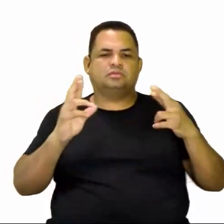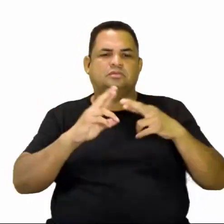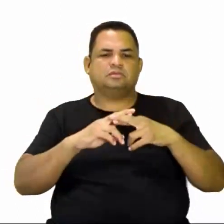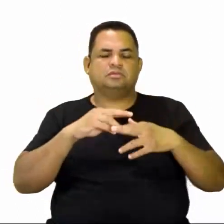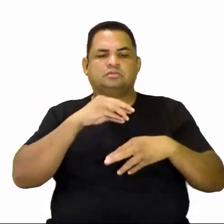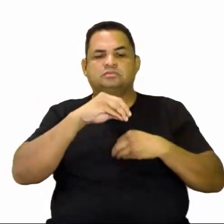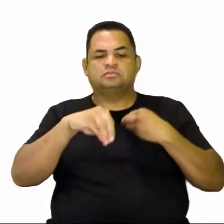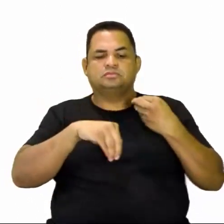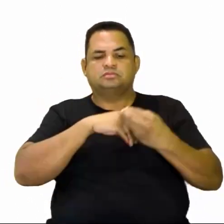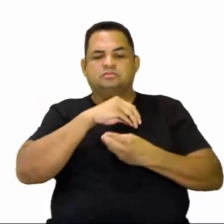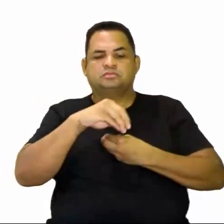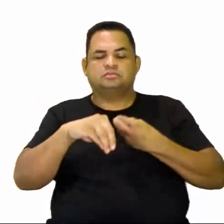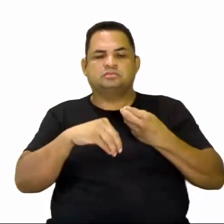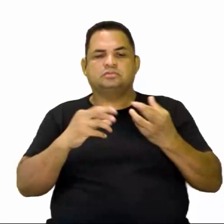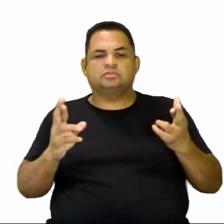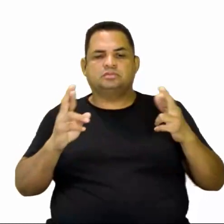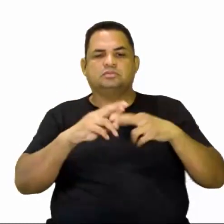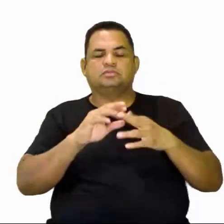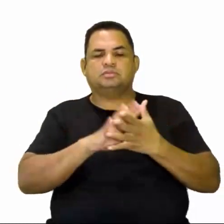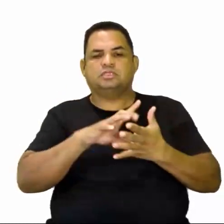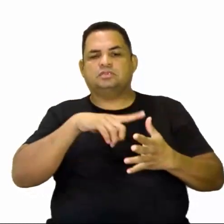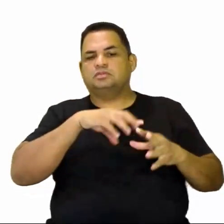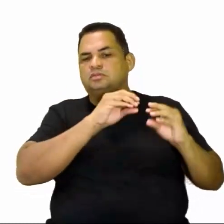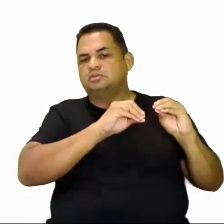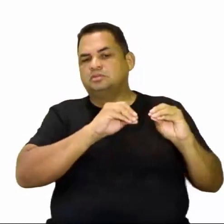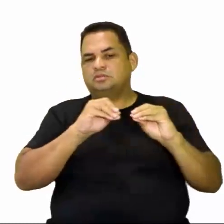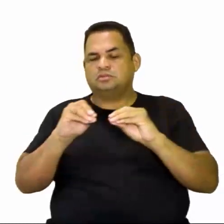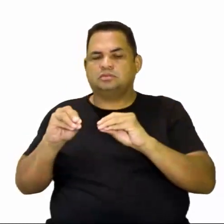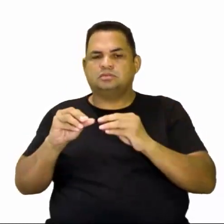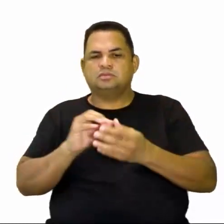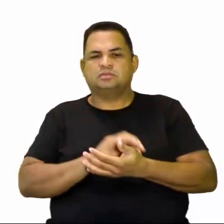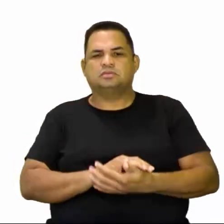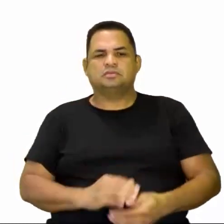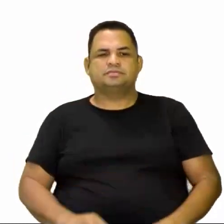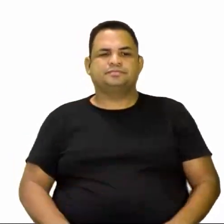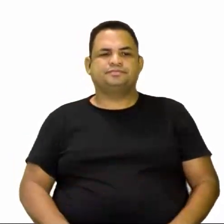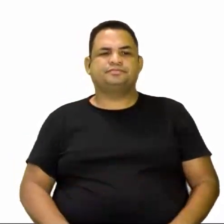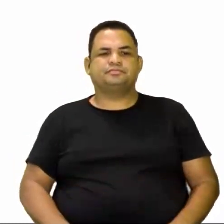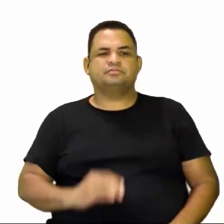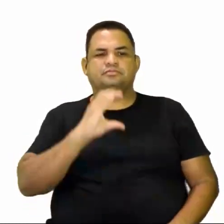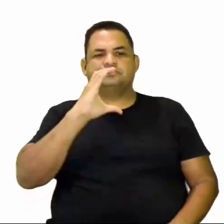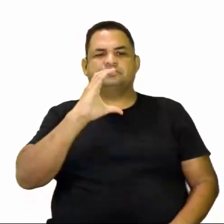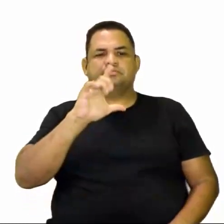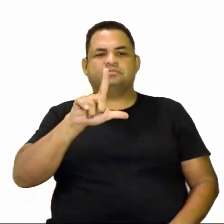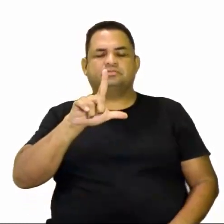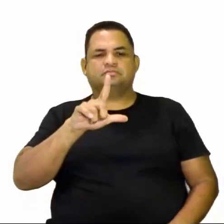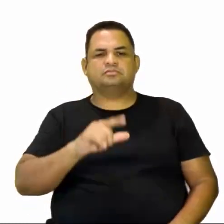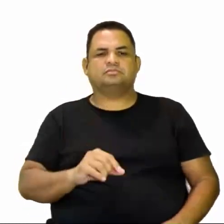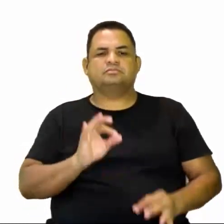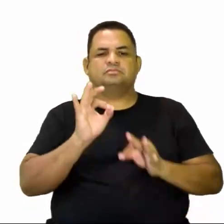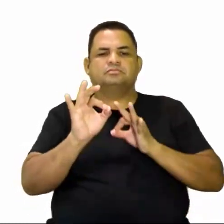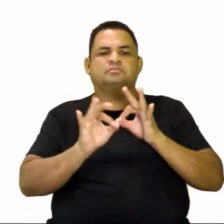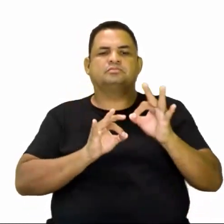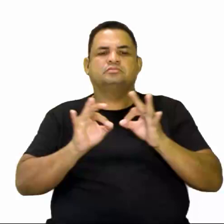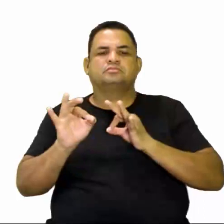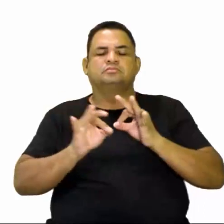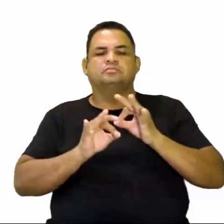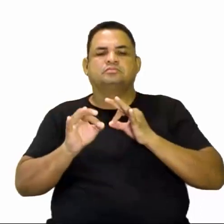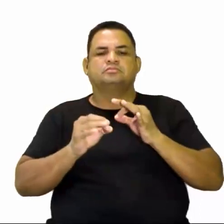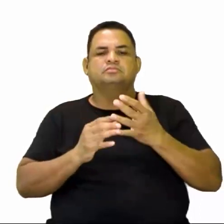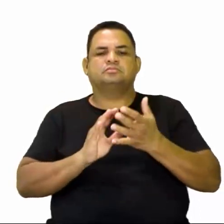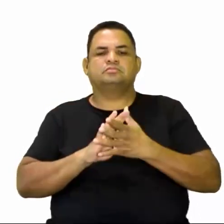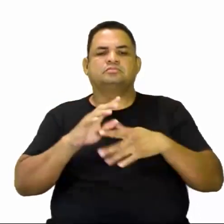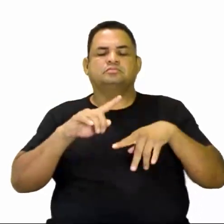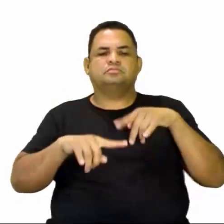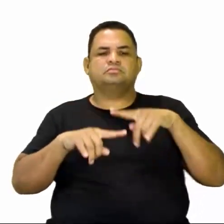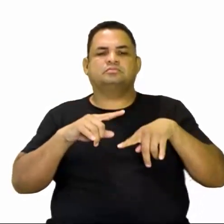composta, vai haver o deslocamento de quê? Olha só aqui, o cloro, ele vai formar um